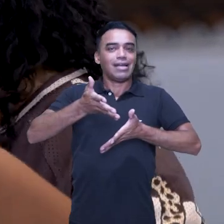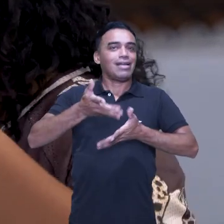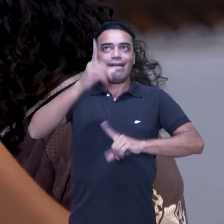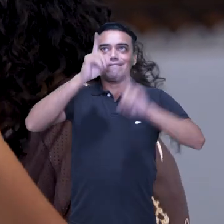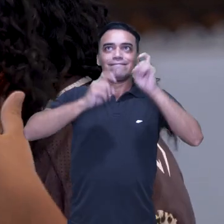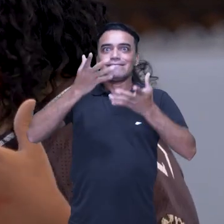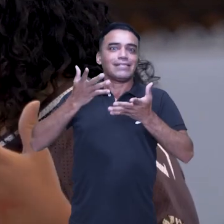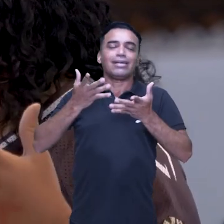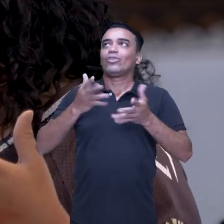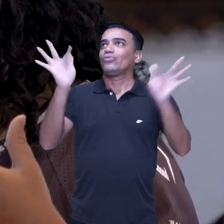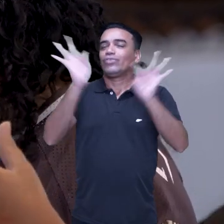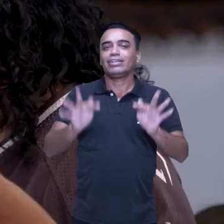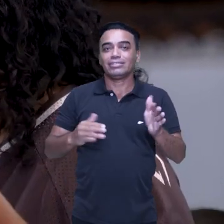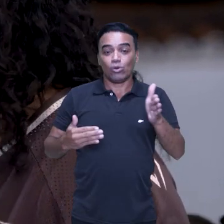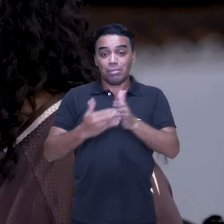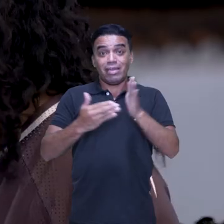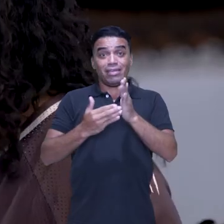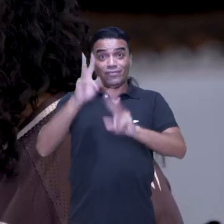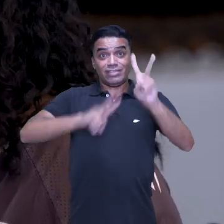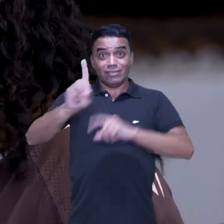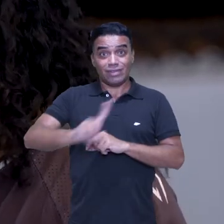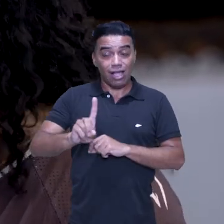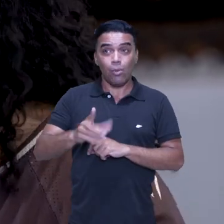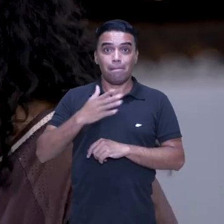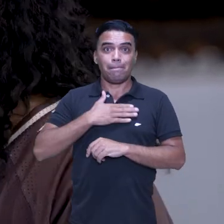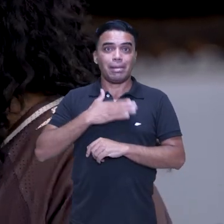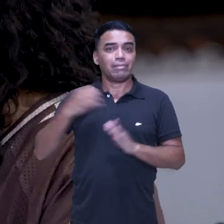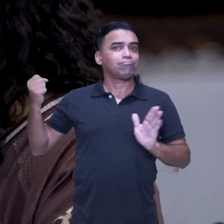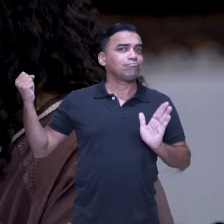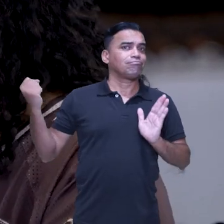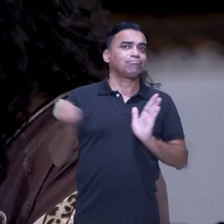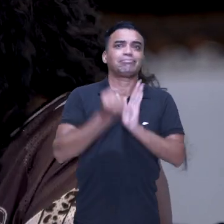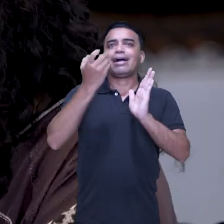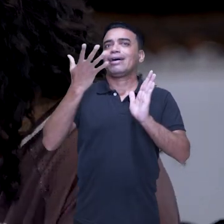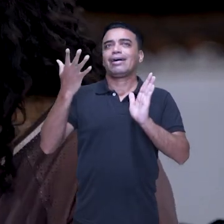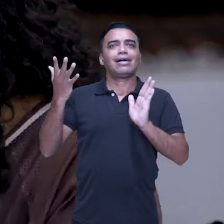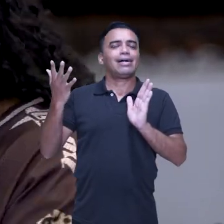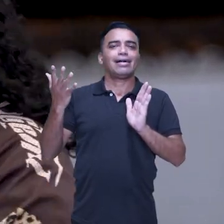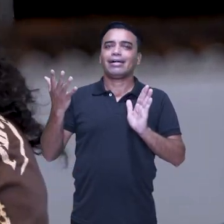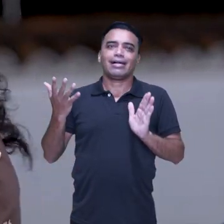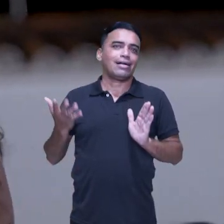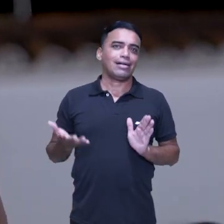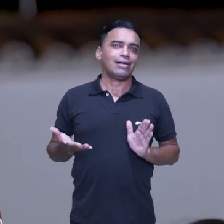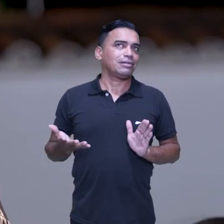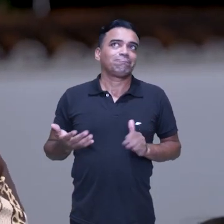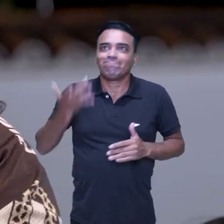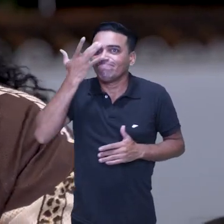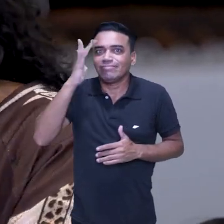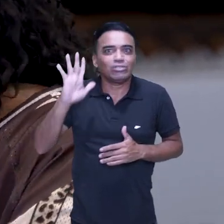Eu acho que o Muros Invisíveis, para mim, vai ser um marco que não tem nem,